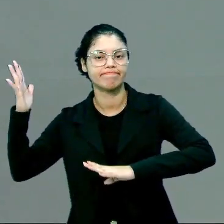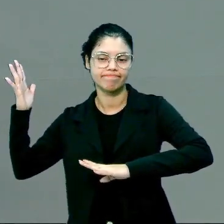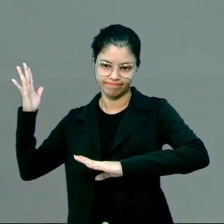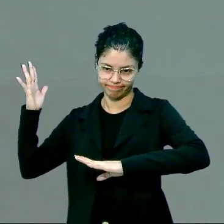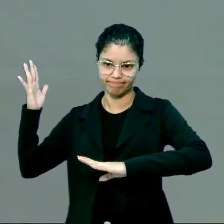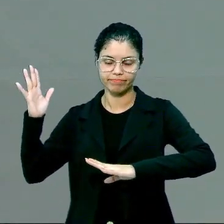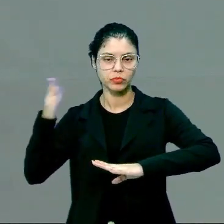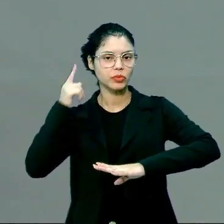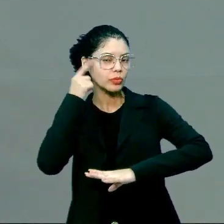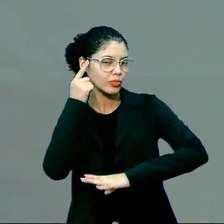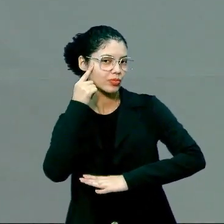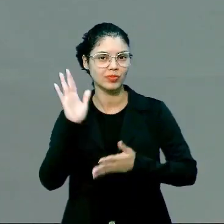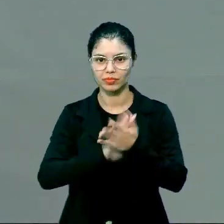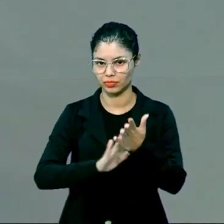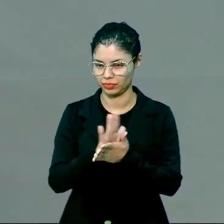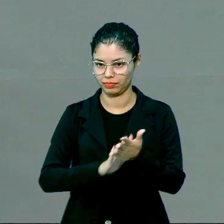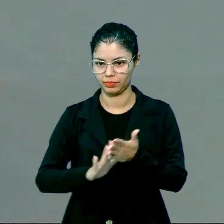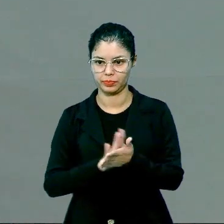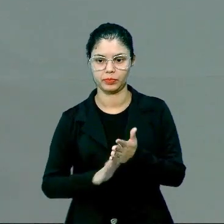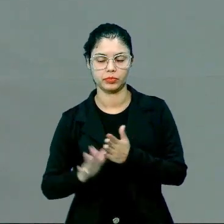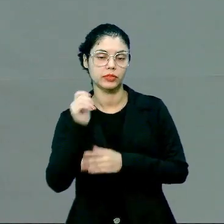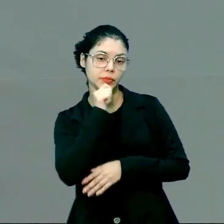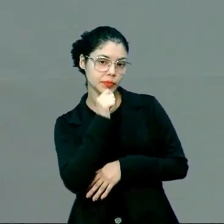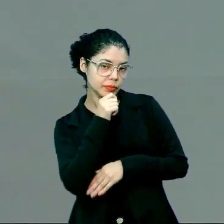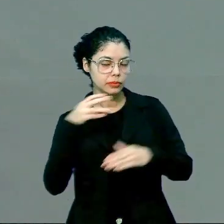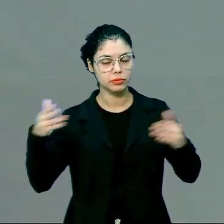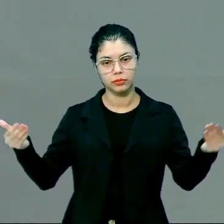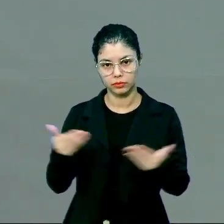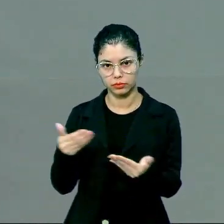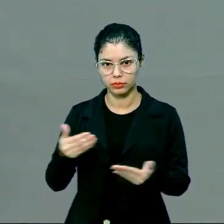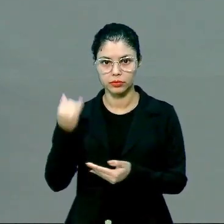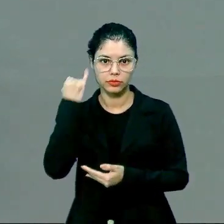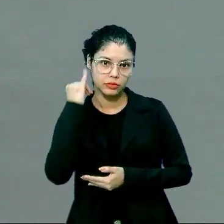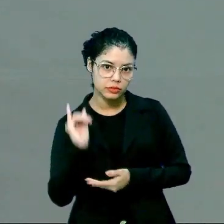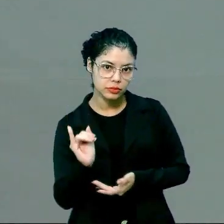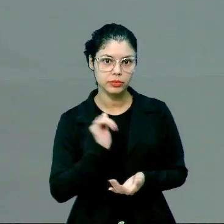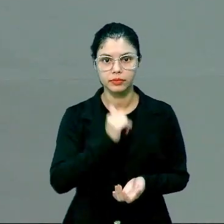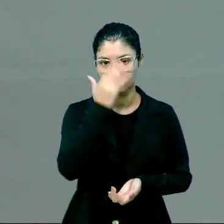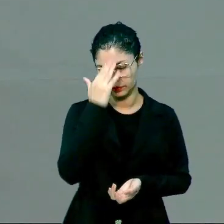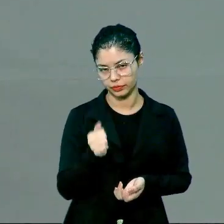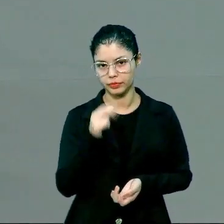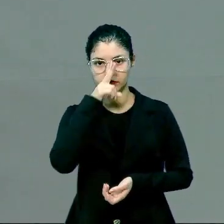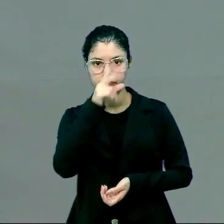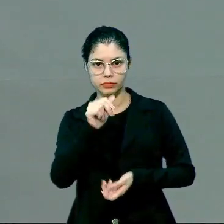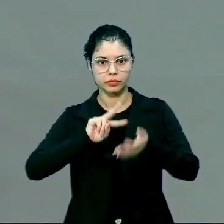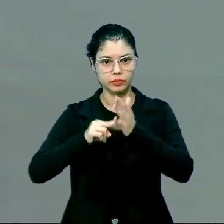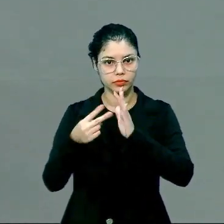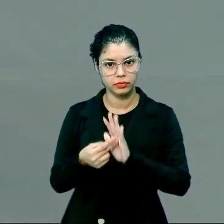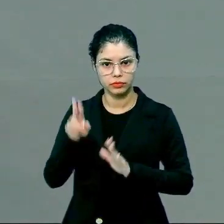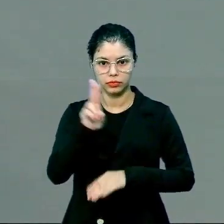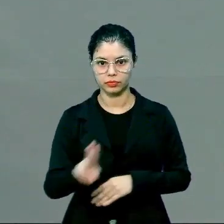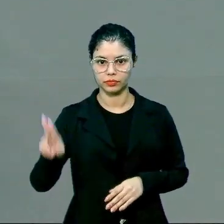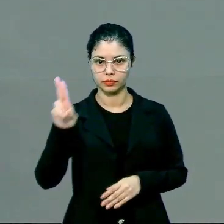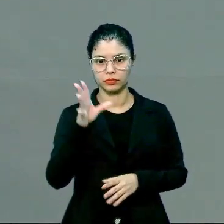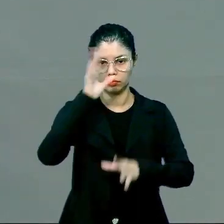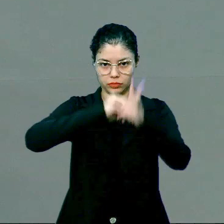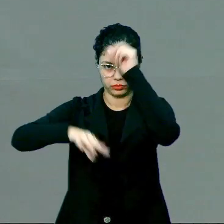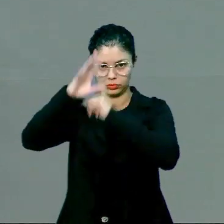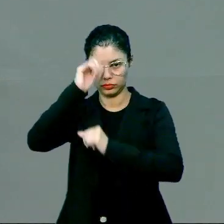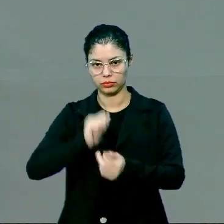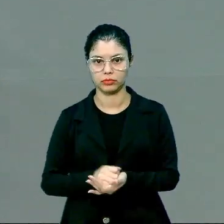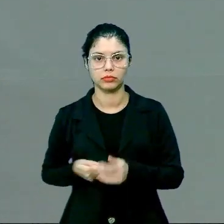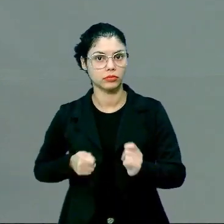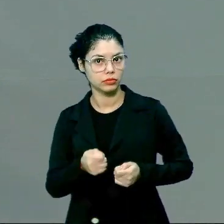não passava pela cabeça de Francis Bacon, embora que hoje essa ideia de que saber é poder significa utilizar o conhecimento